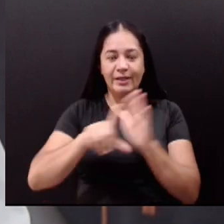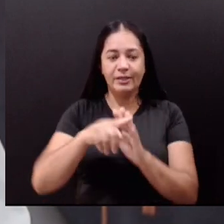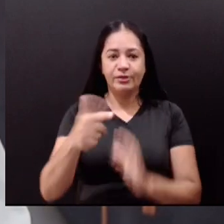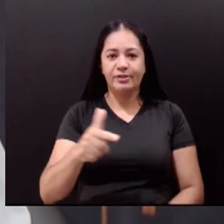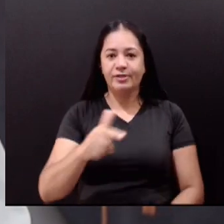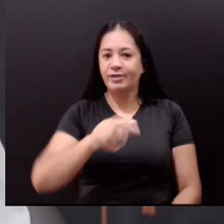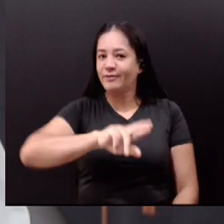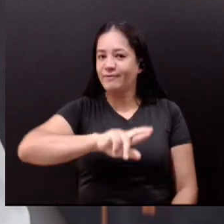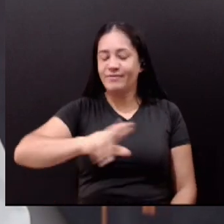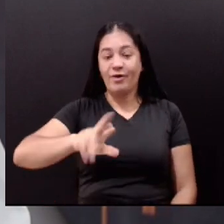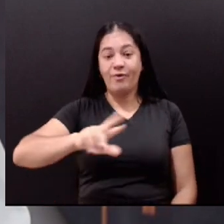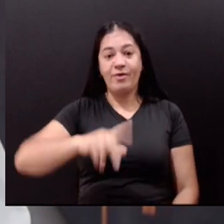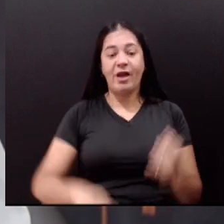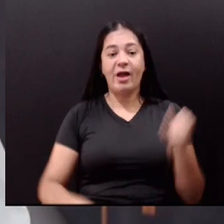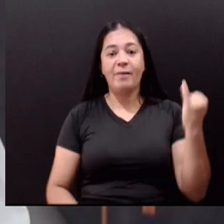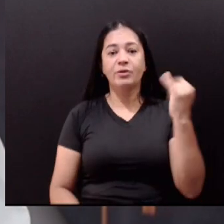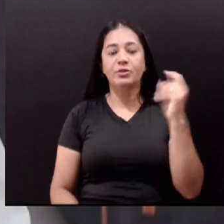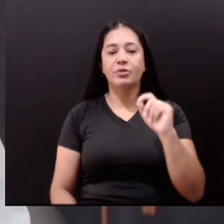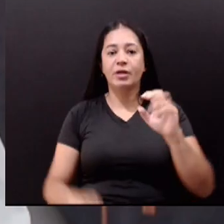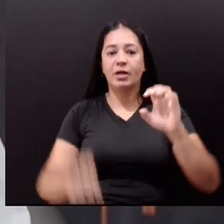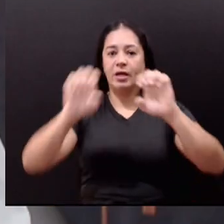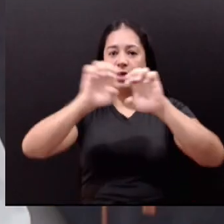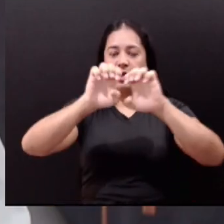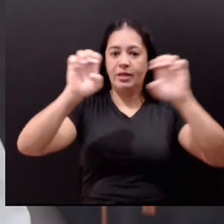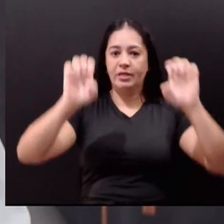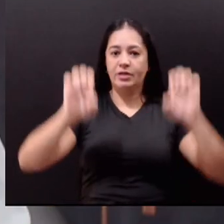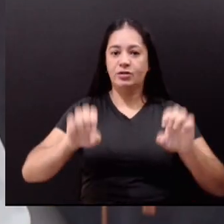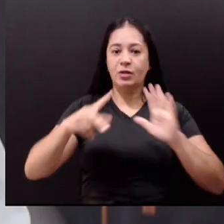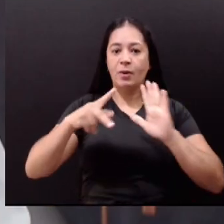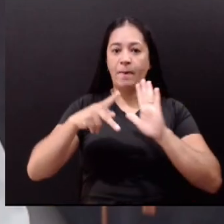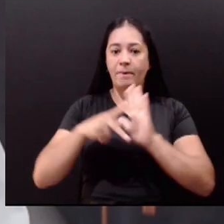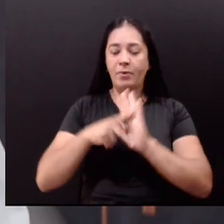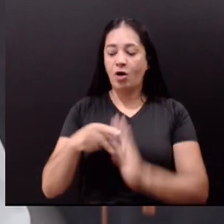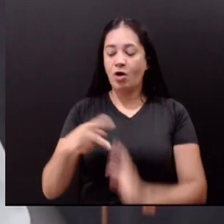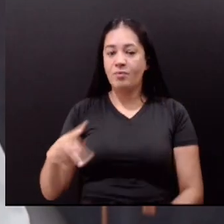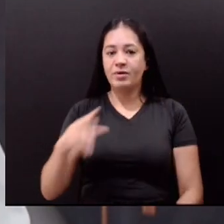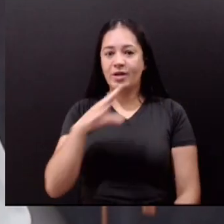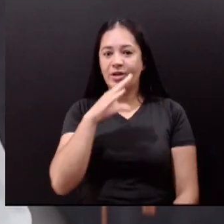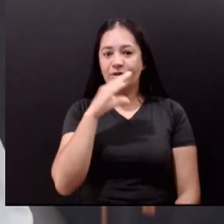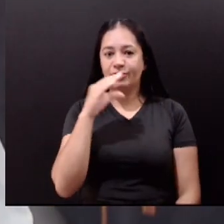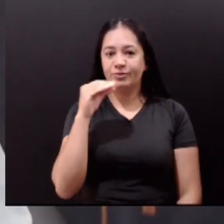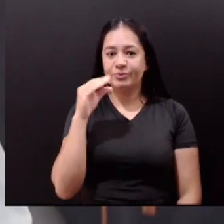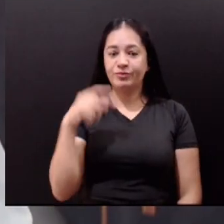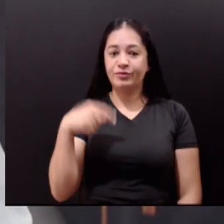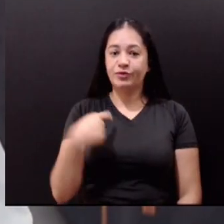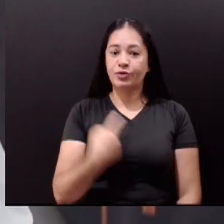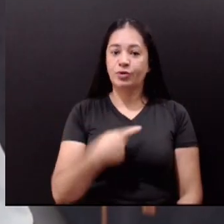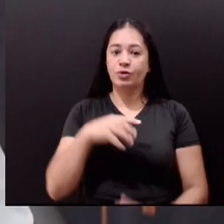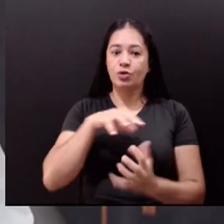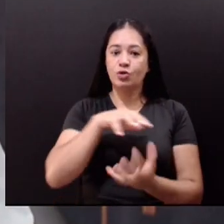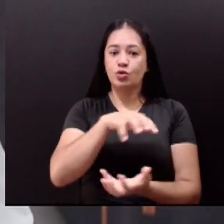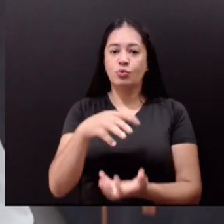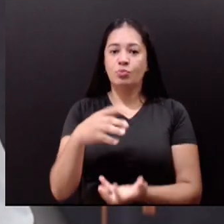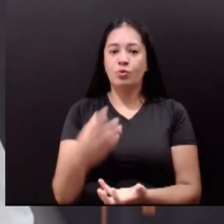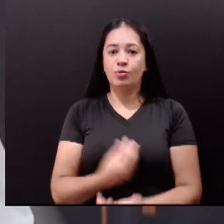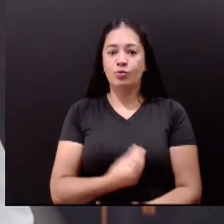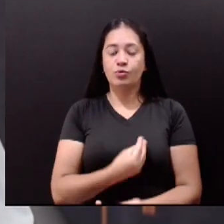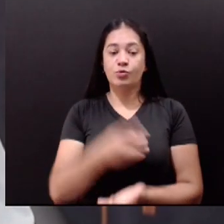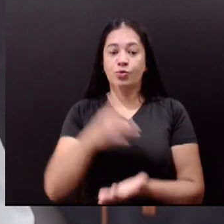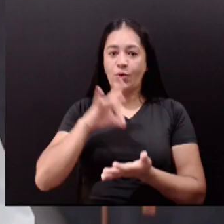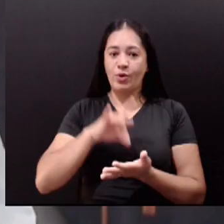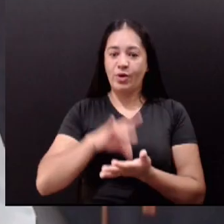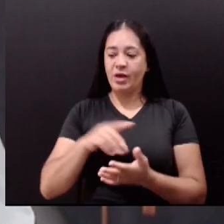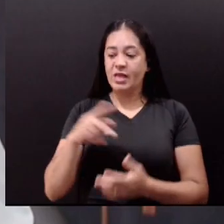a estruturação desse adolescente, no nosso mundo real, para que ele se fortaleça em relação ao